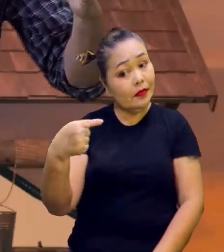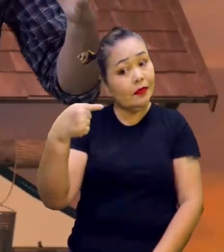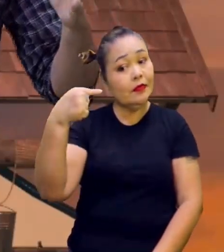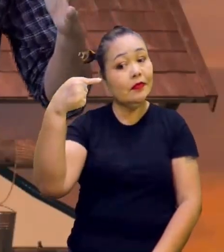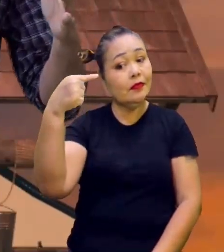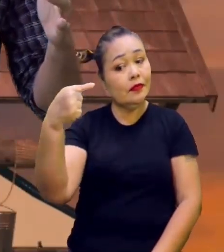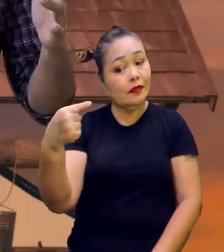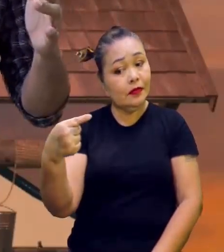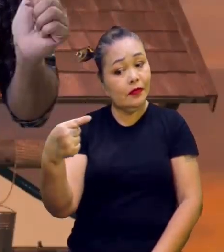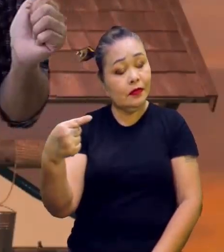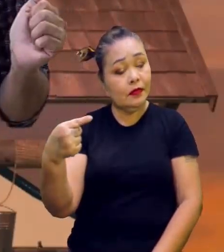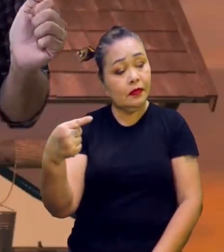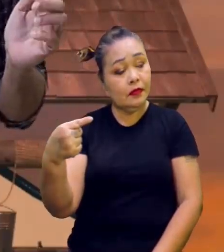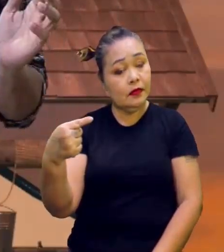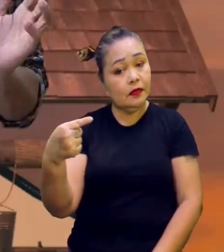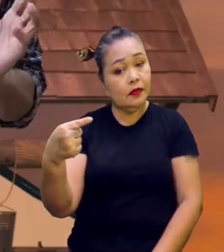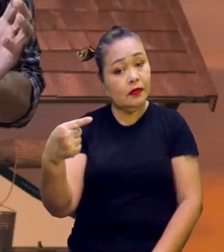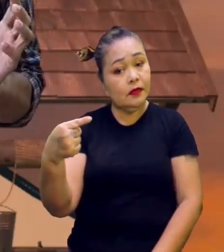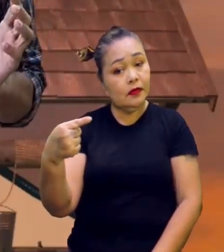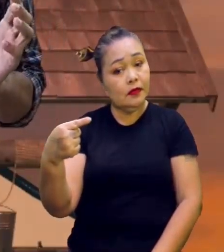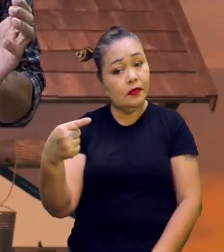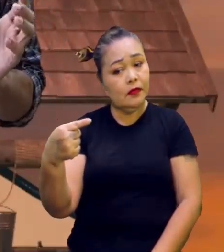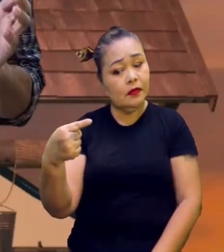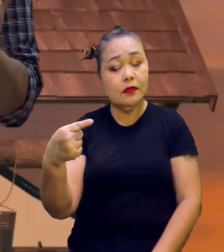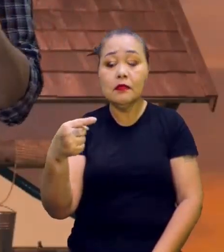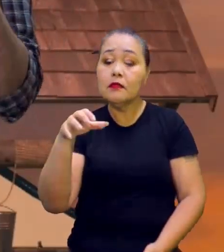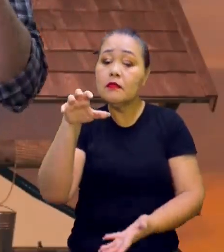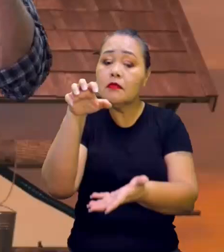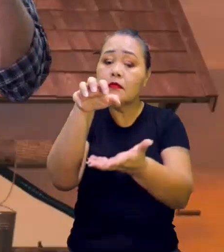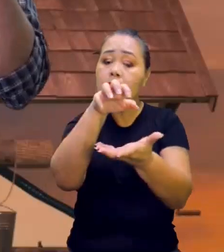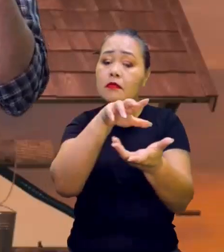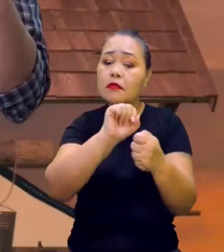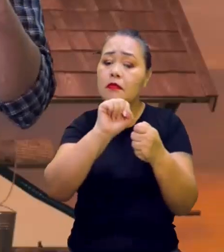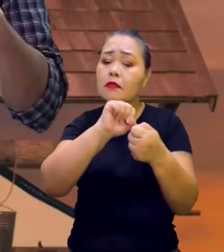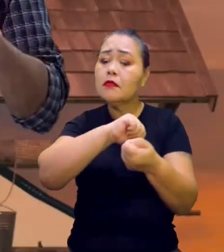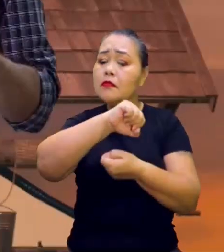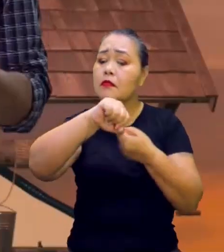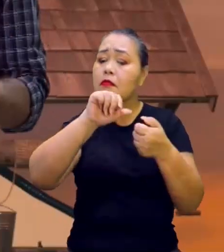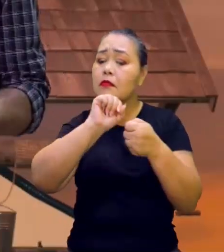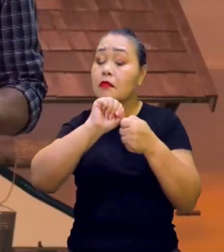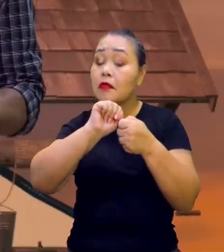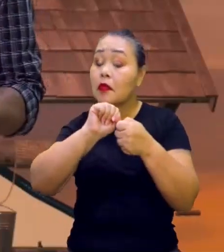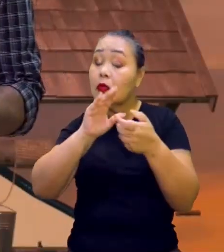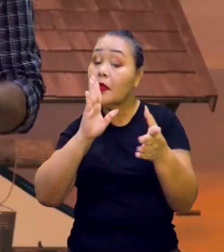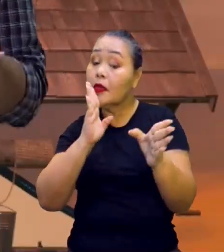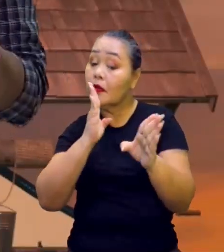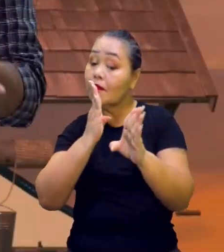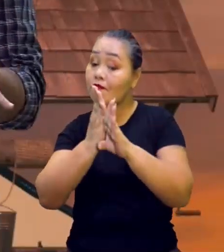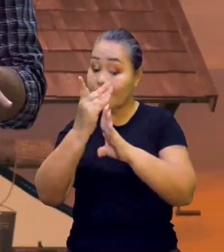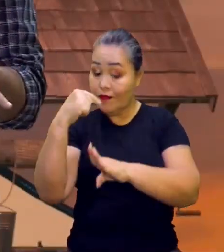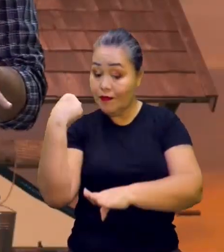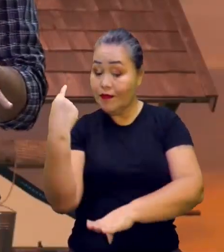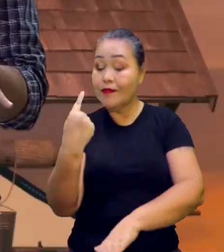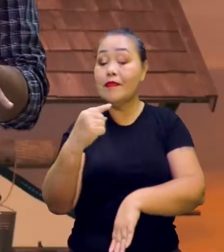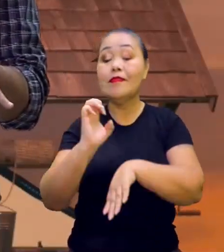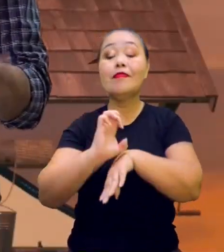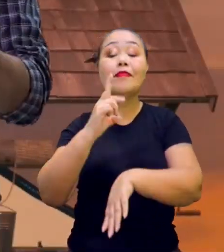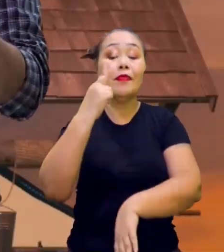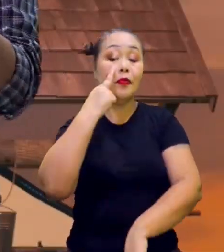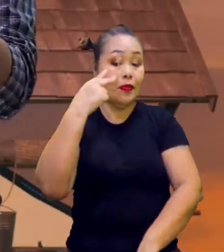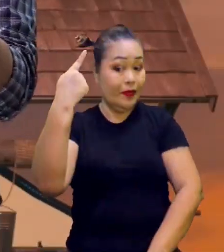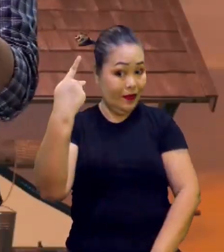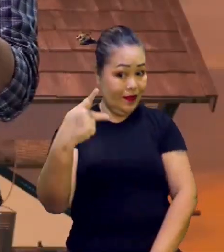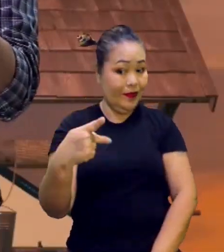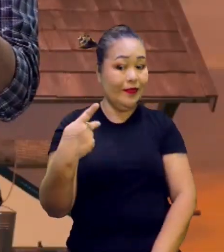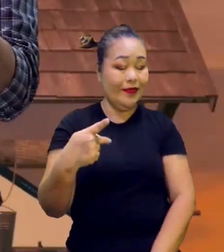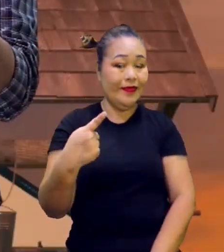ver os ecossistemas até chegar na nossa região, no estado de Rondônia.